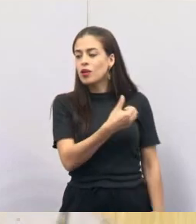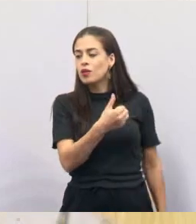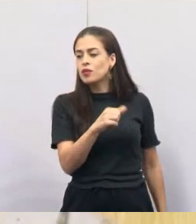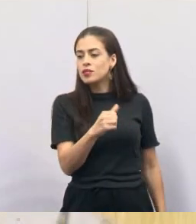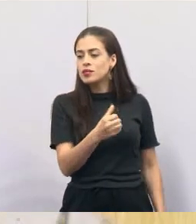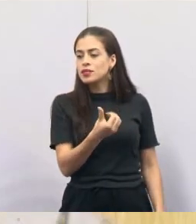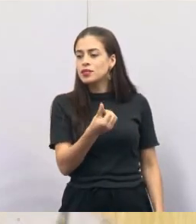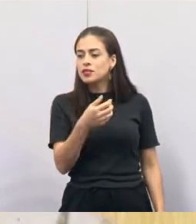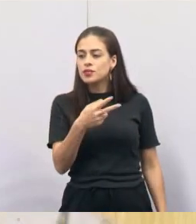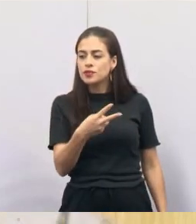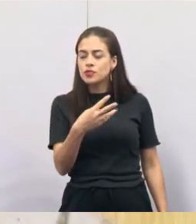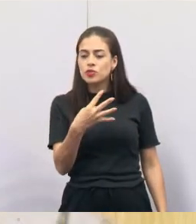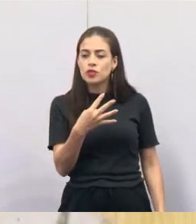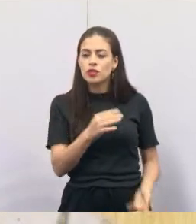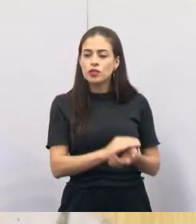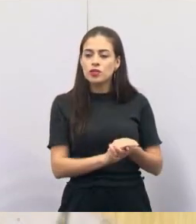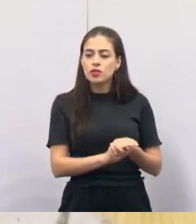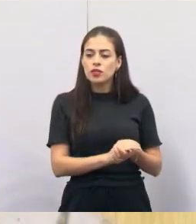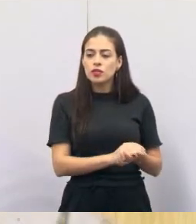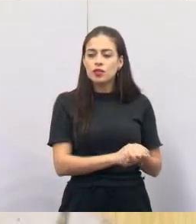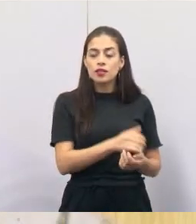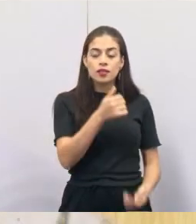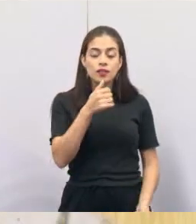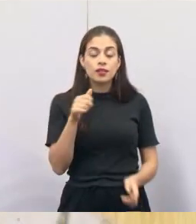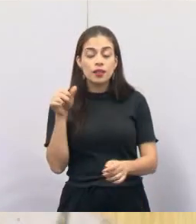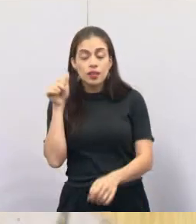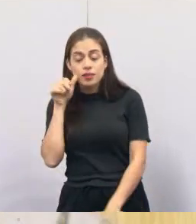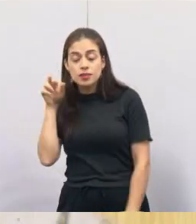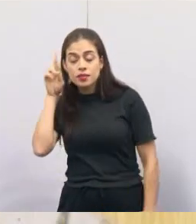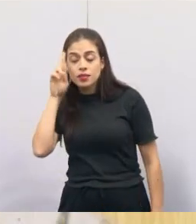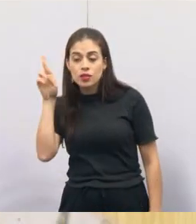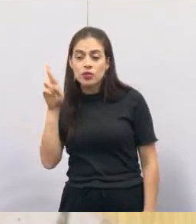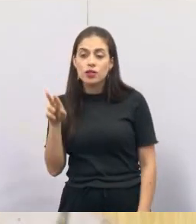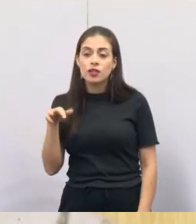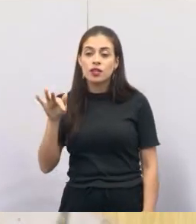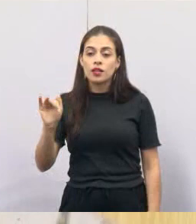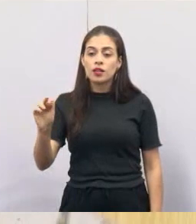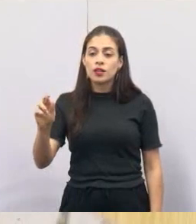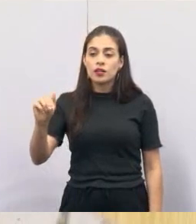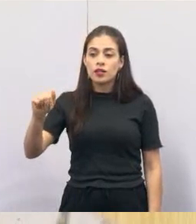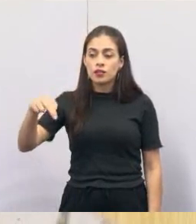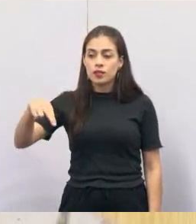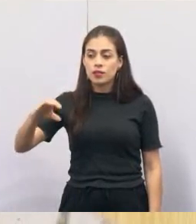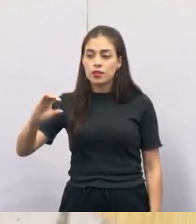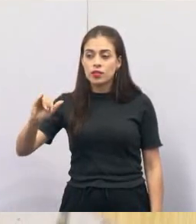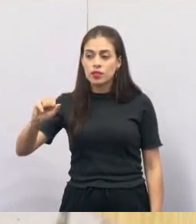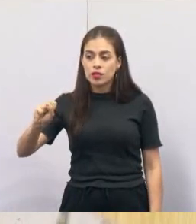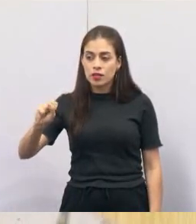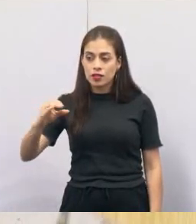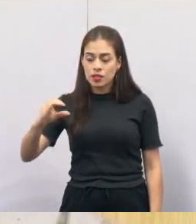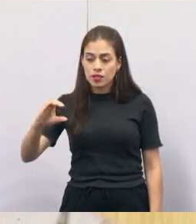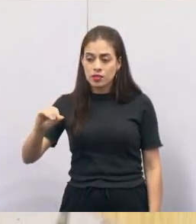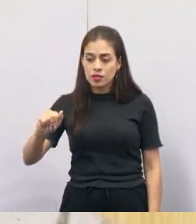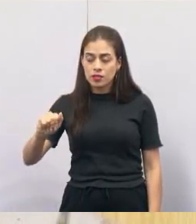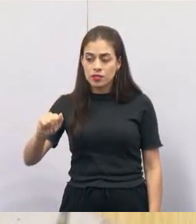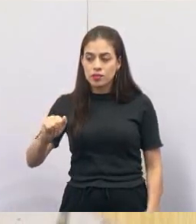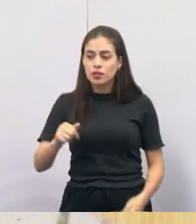11-56-24-1963, e a senhora Francisca de Oliveira Carmo, que deu entrada neste auxílio na data